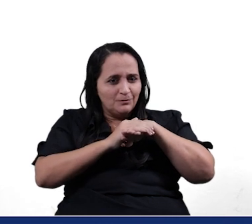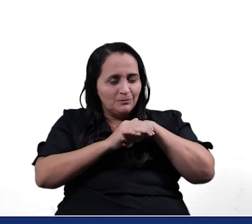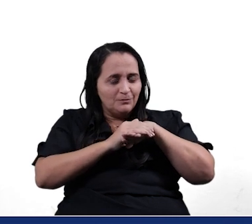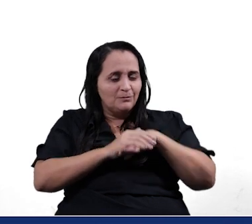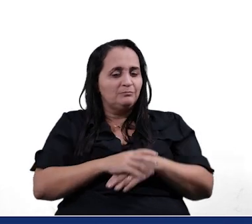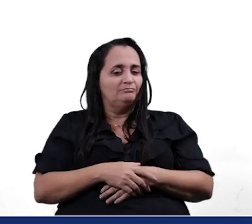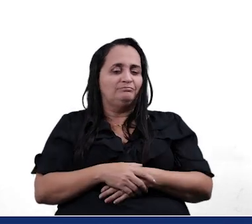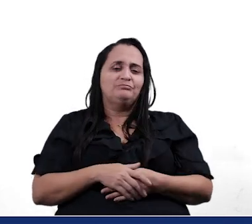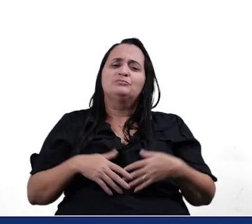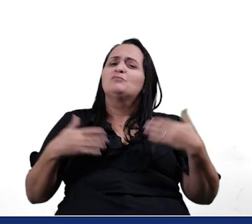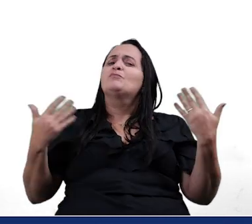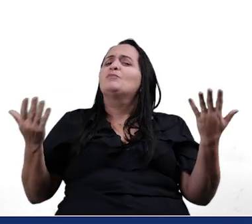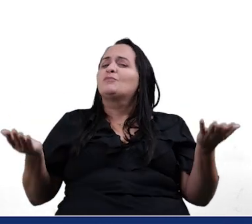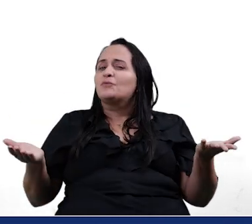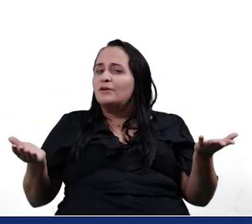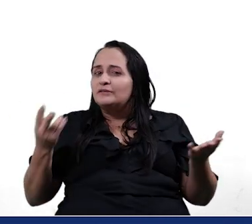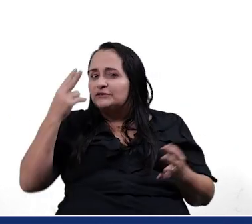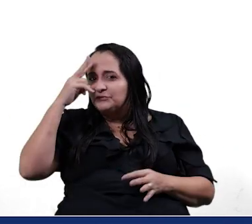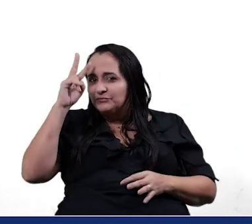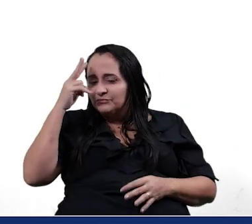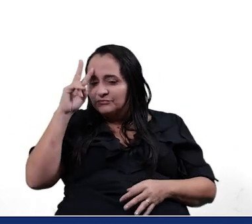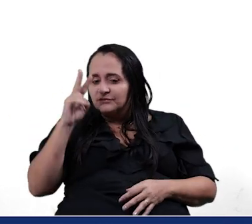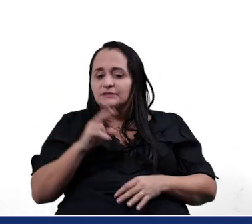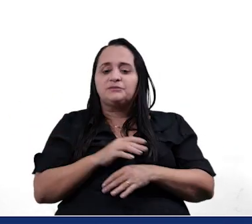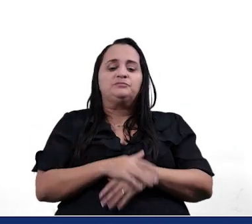falando? Qual historinha é esta?